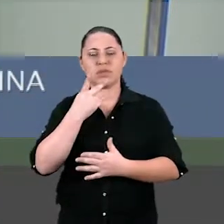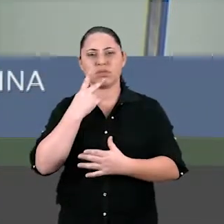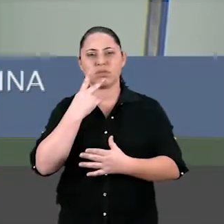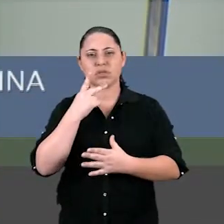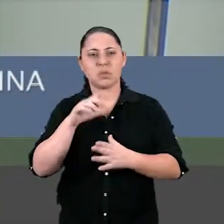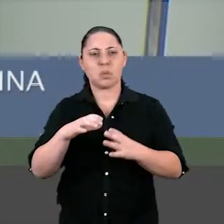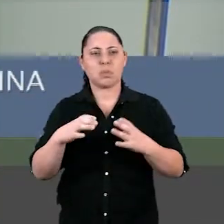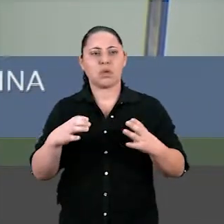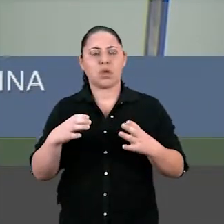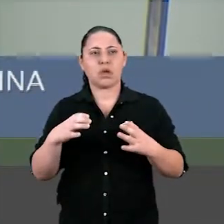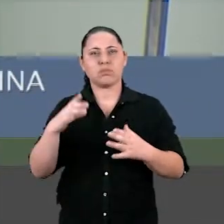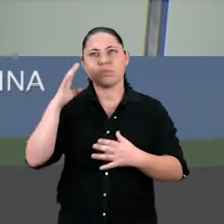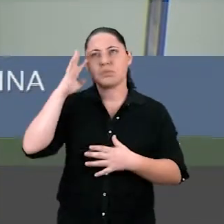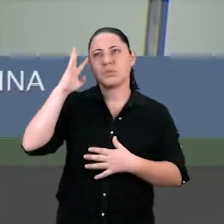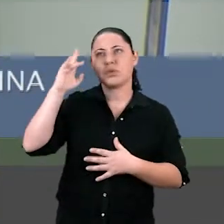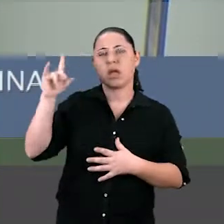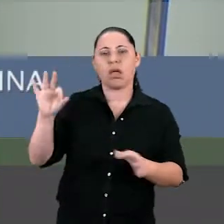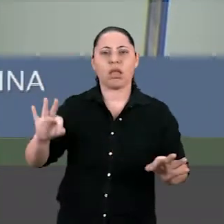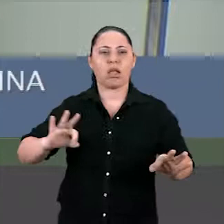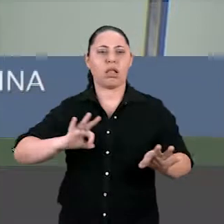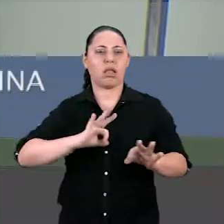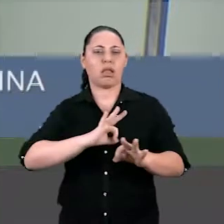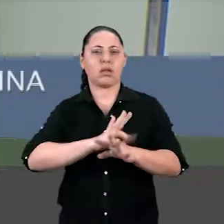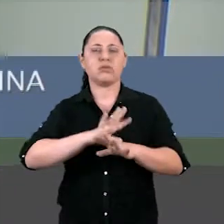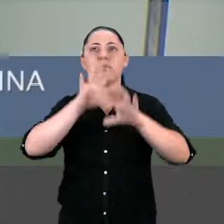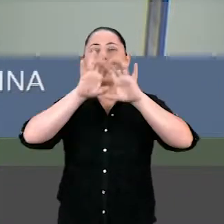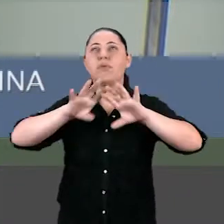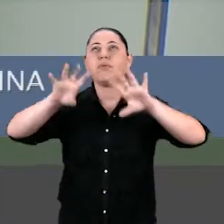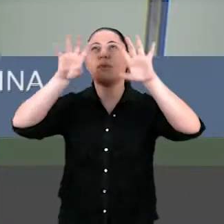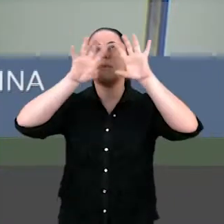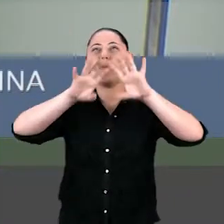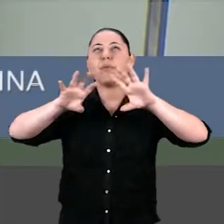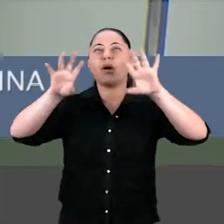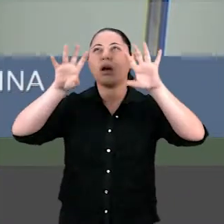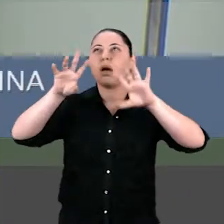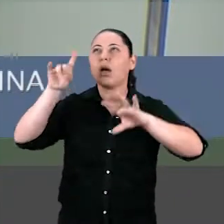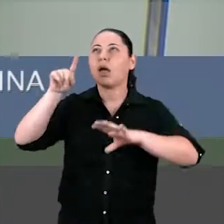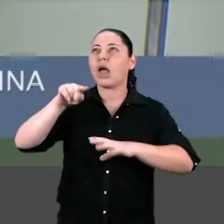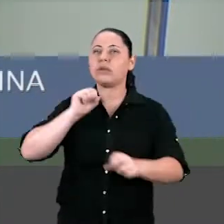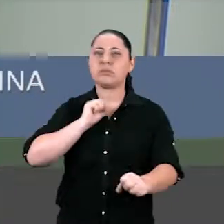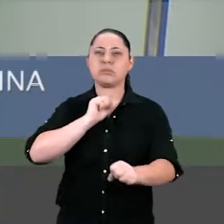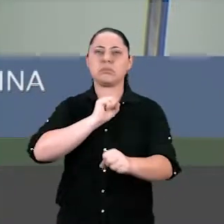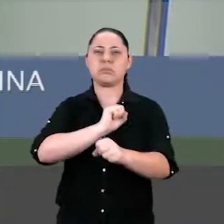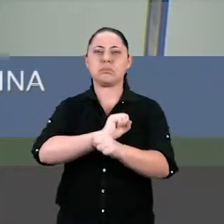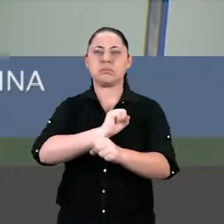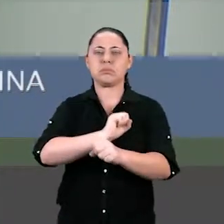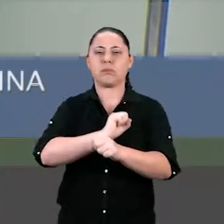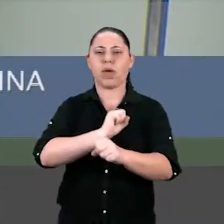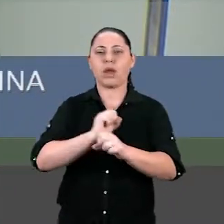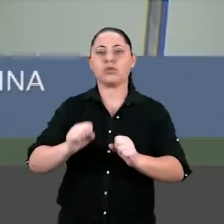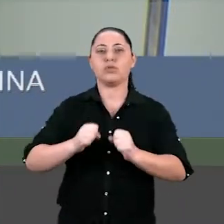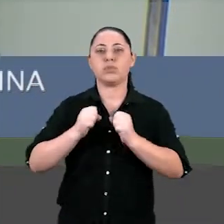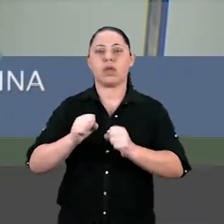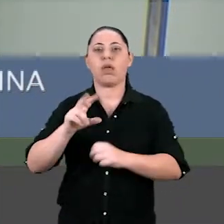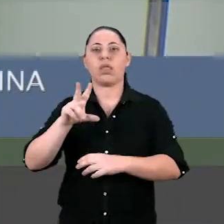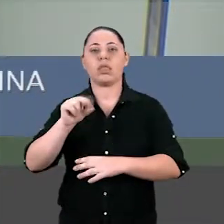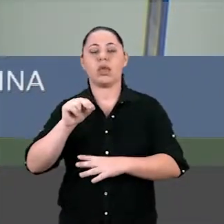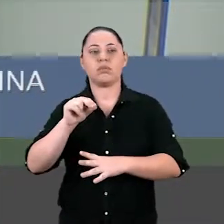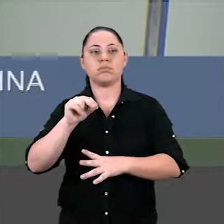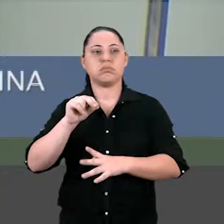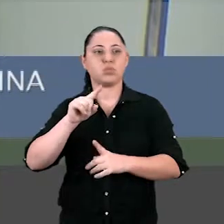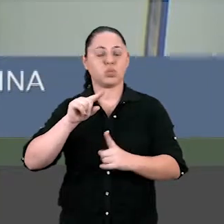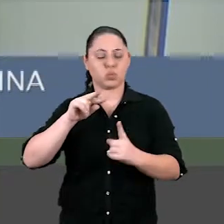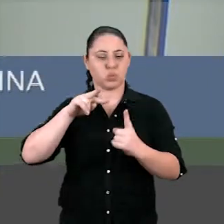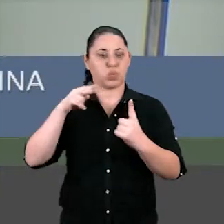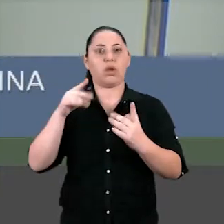lenda e se desfaz a partir do momento em que ela é um espectro e uma espera de poder e não mais a dinâmica e a